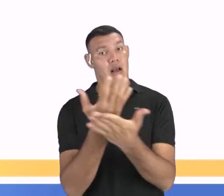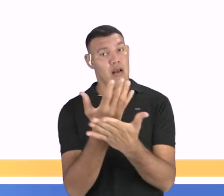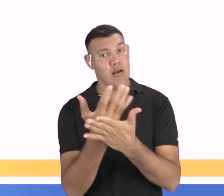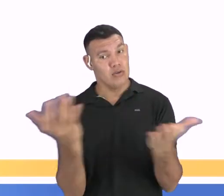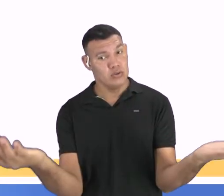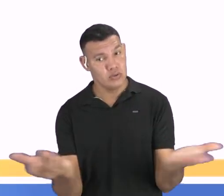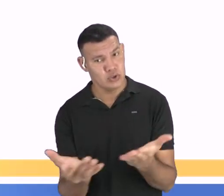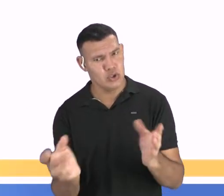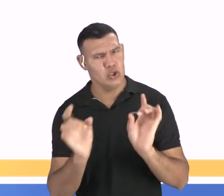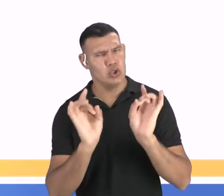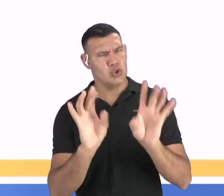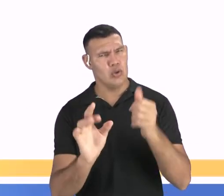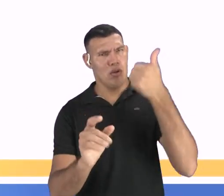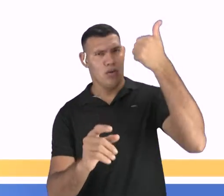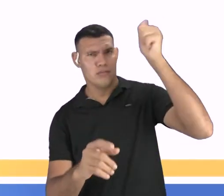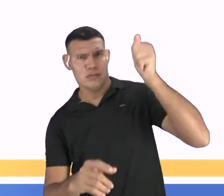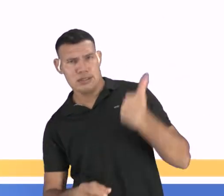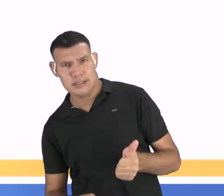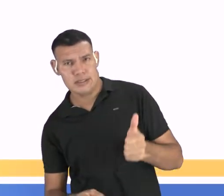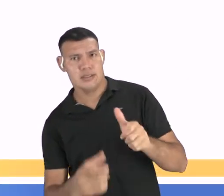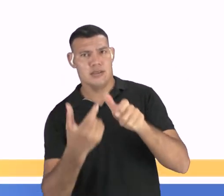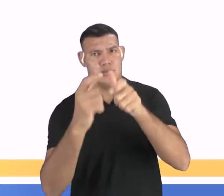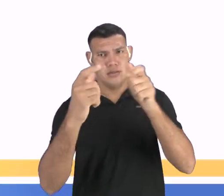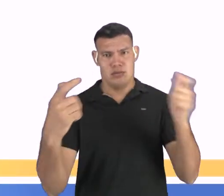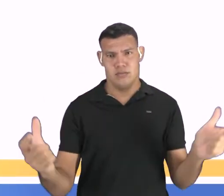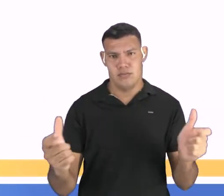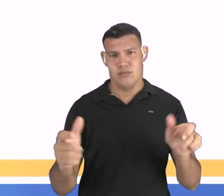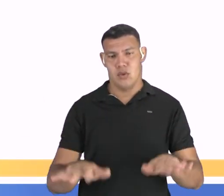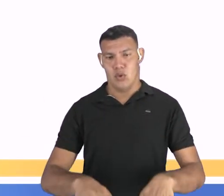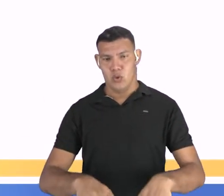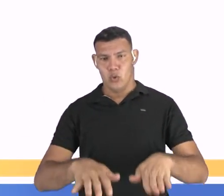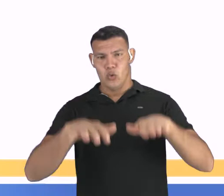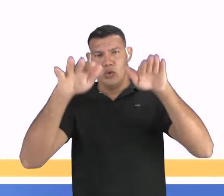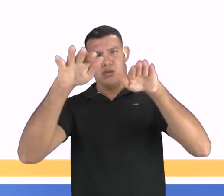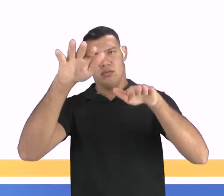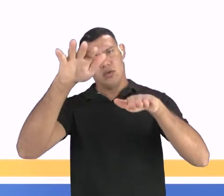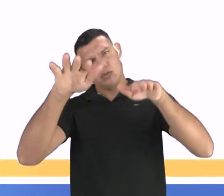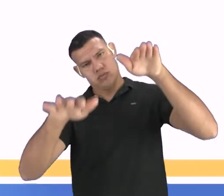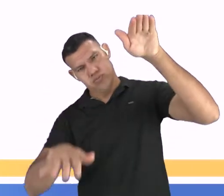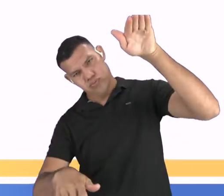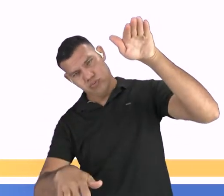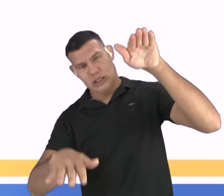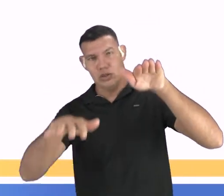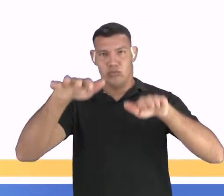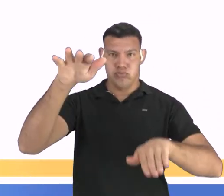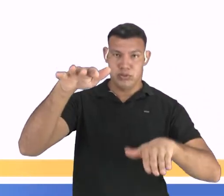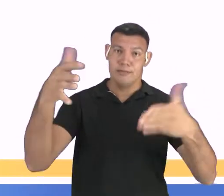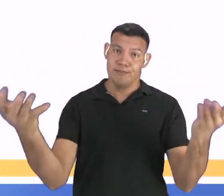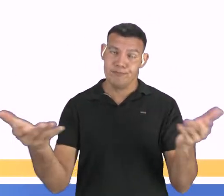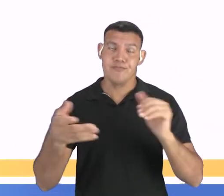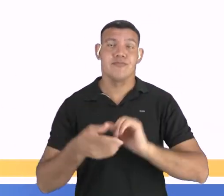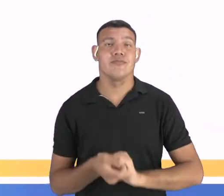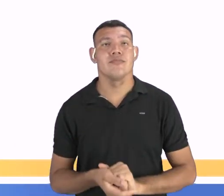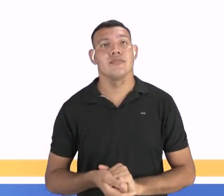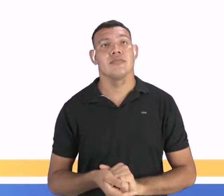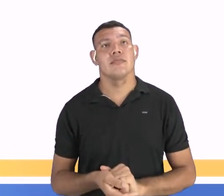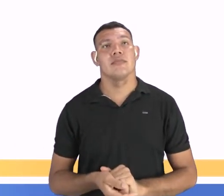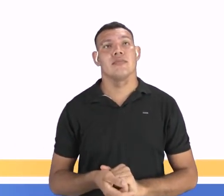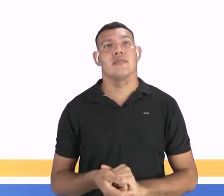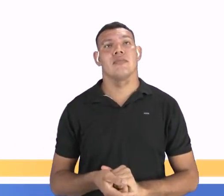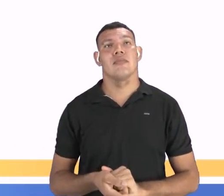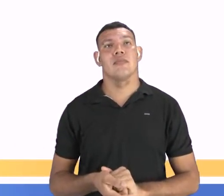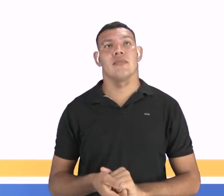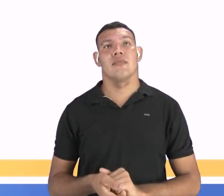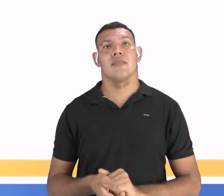vamos apenas analisar se grandezas são diretamente ou inversamente proporcionais, né? Então, é